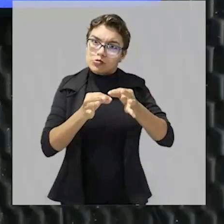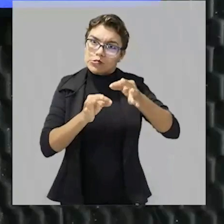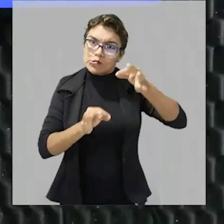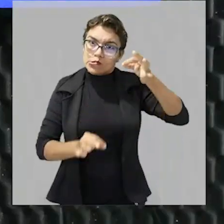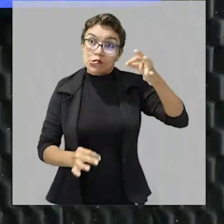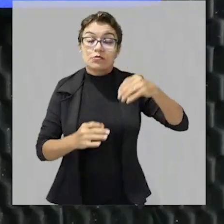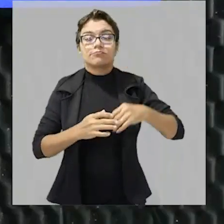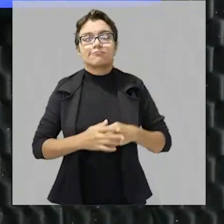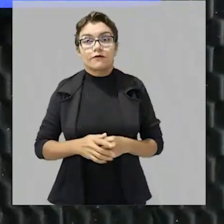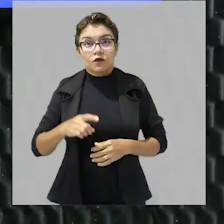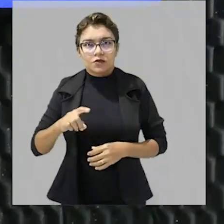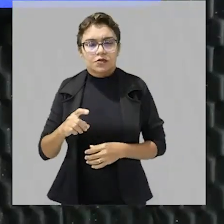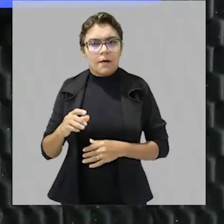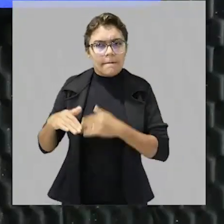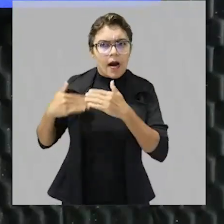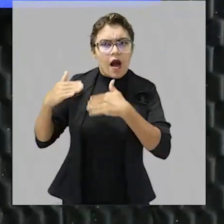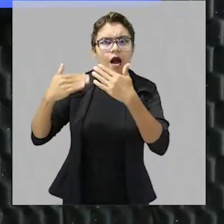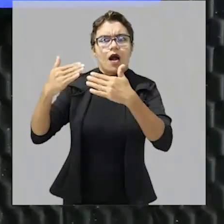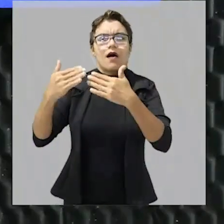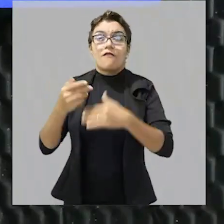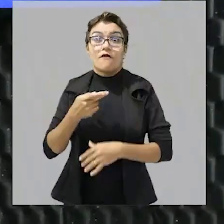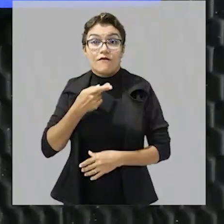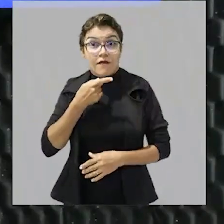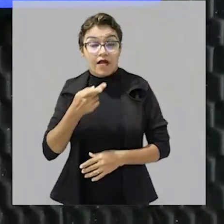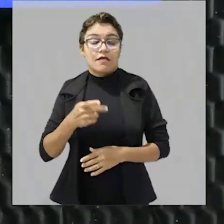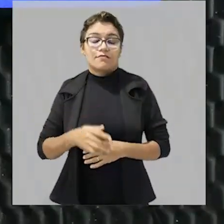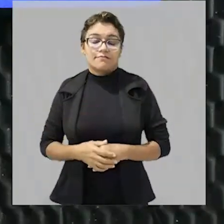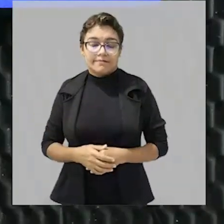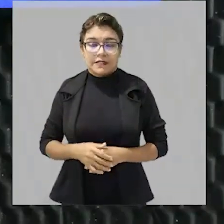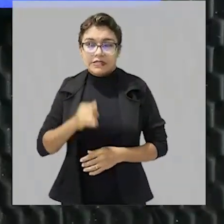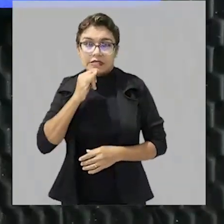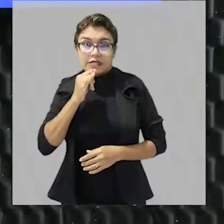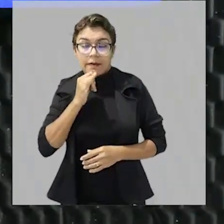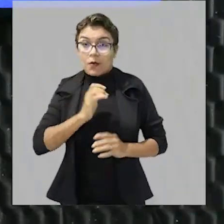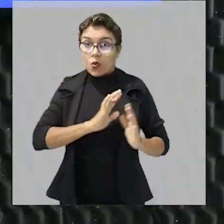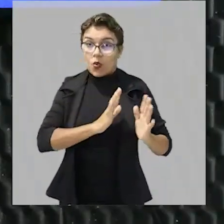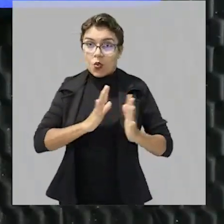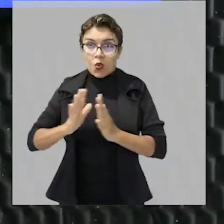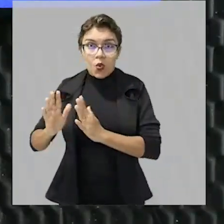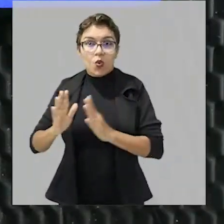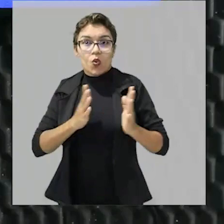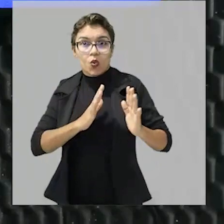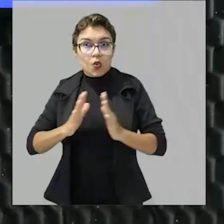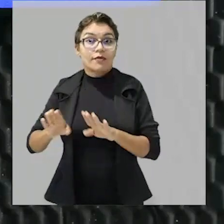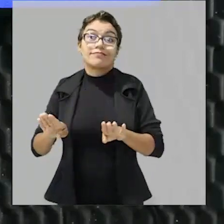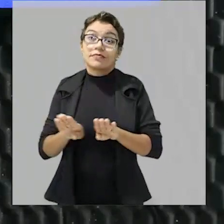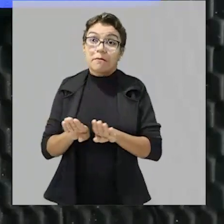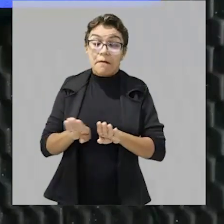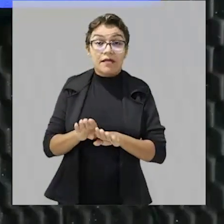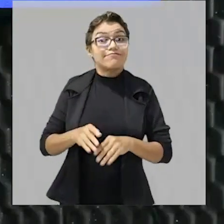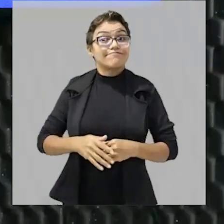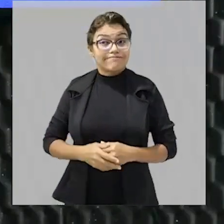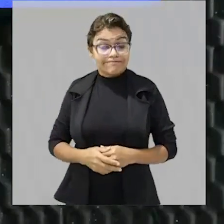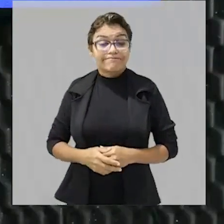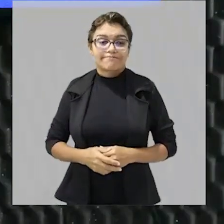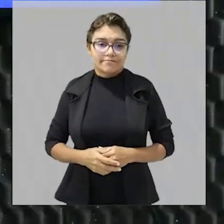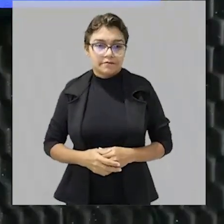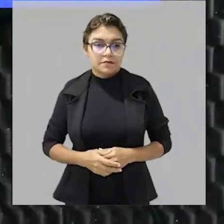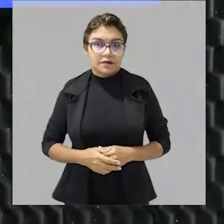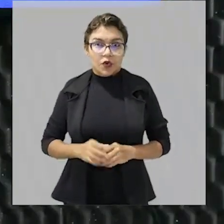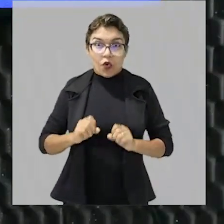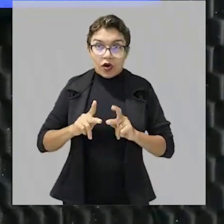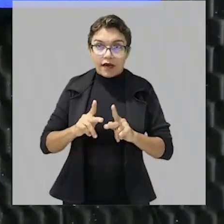forma como o redator escreve. Vejam as palavras que você não sabe o significado. Vá ao